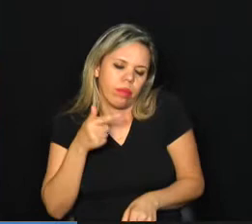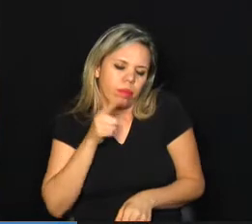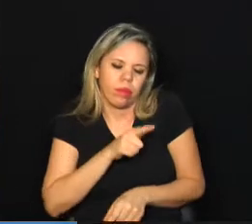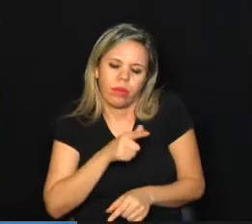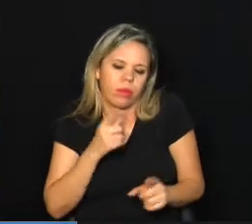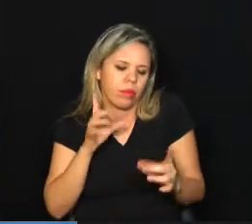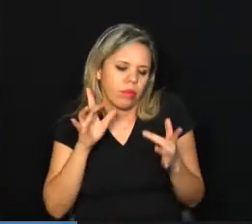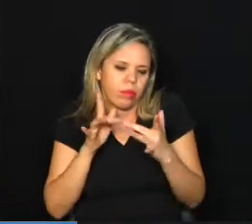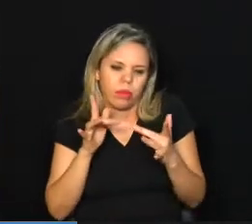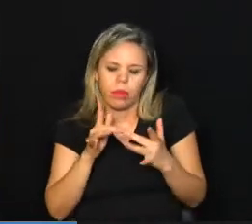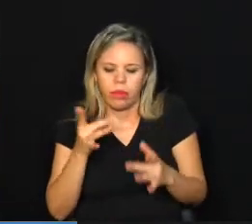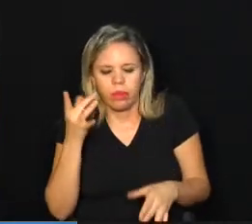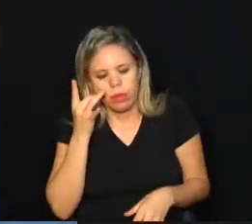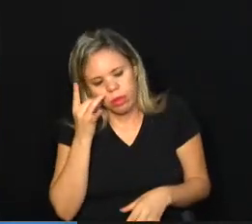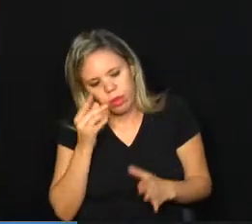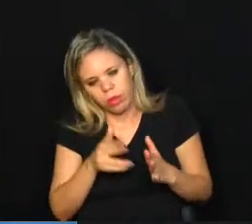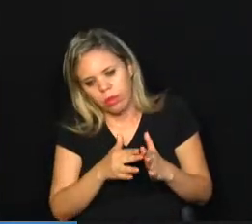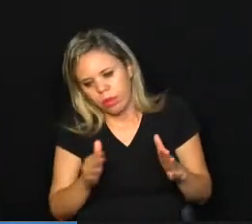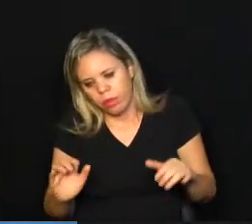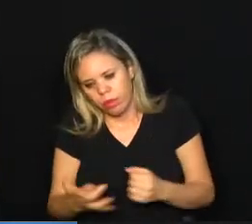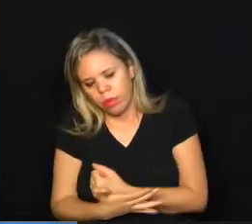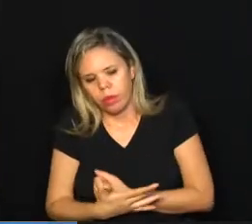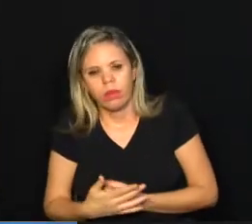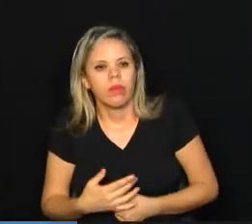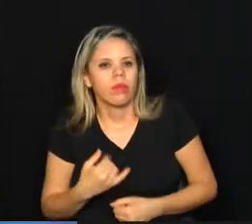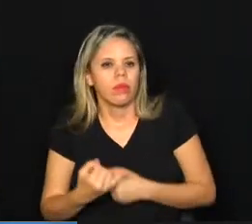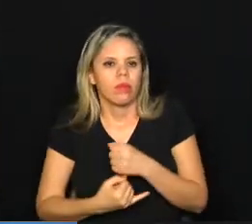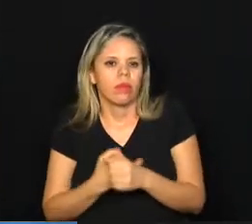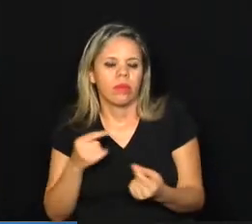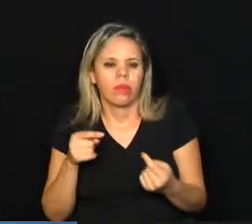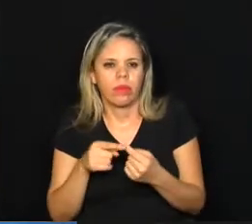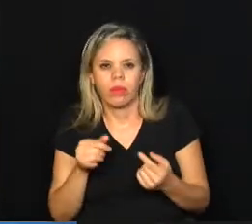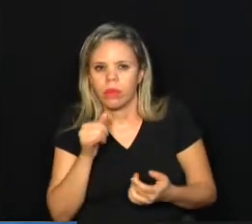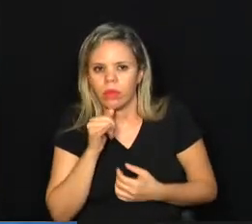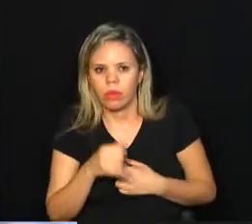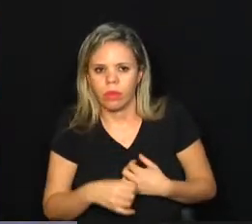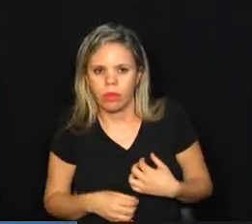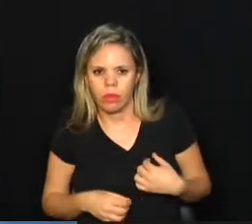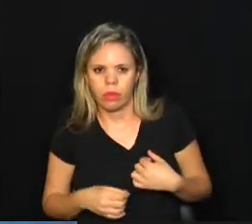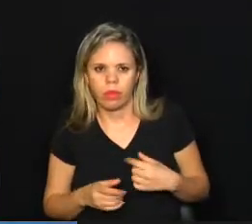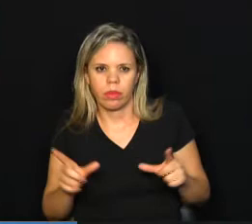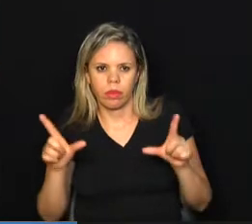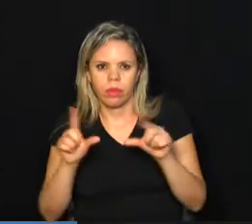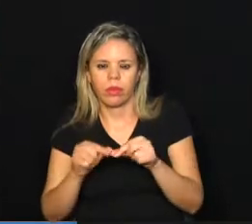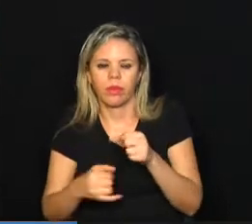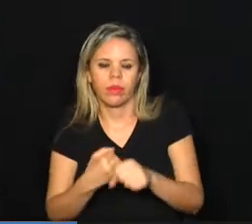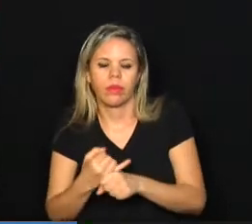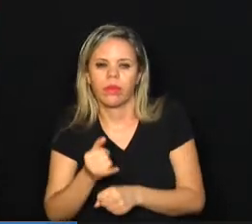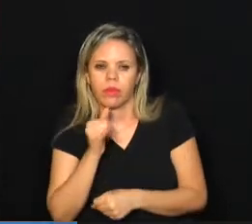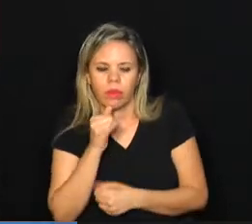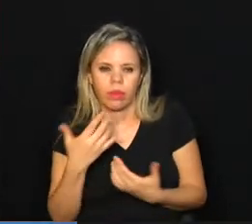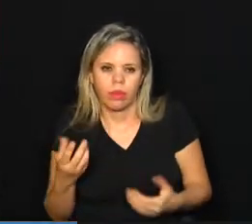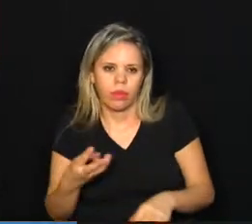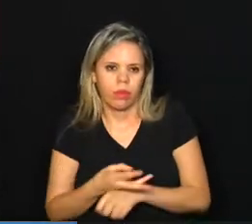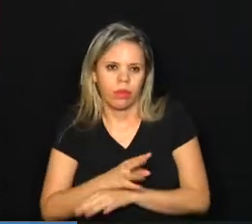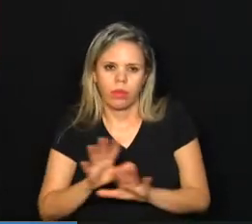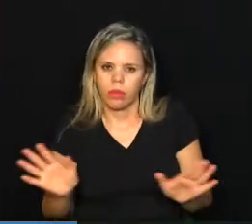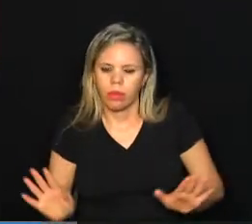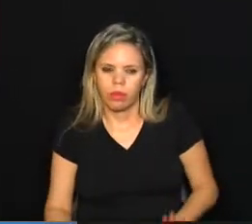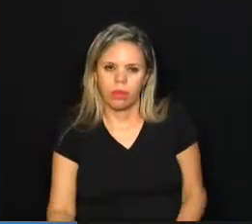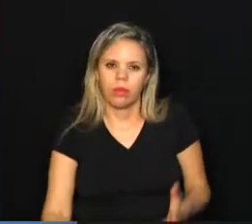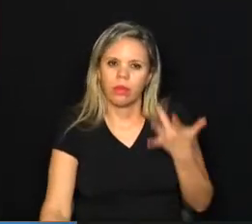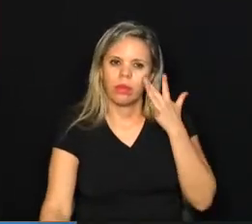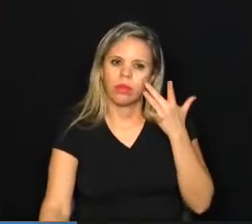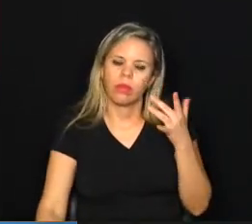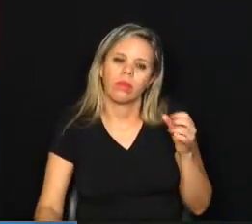consegue ter isso com a pandemia, mas de uma forma mais menos virtual, né? Sem ser pelo WhatsApp. Eu acho que é uma coisa que a